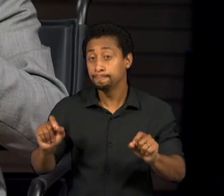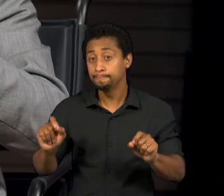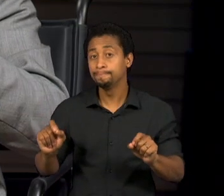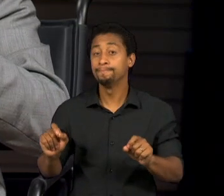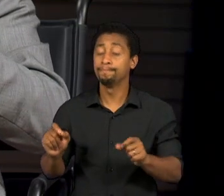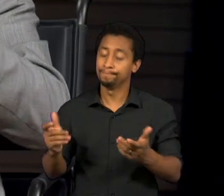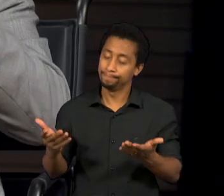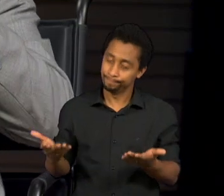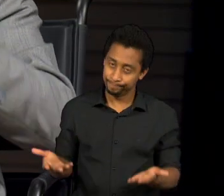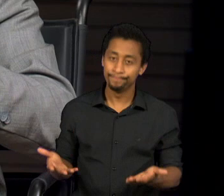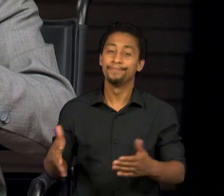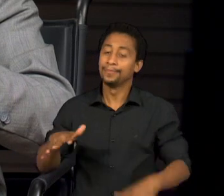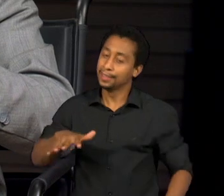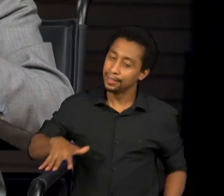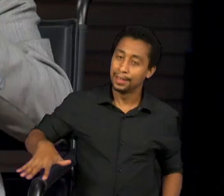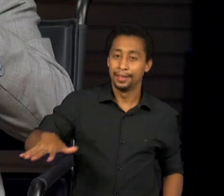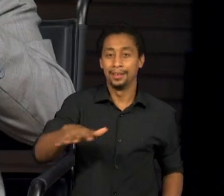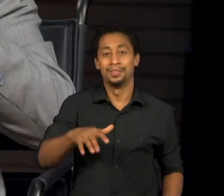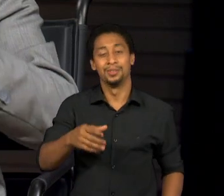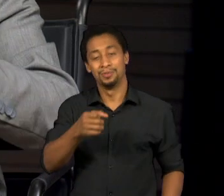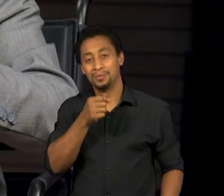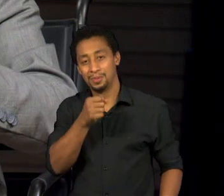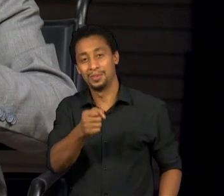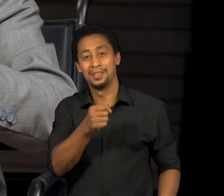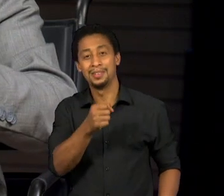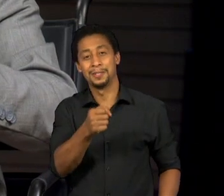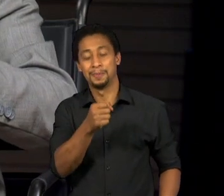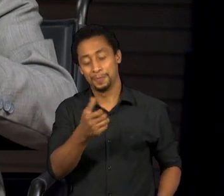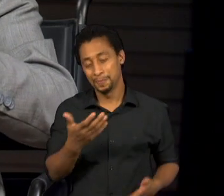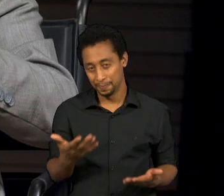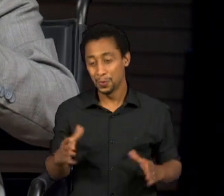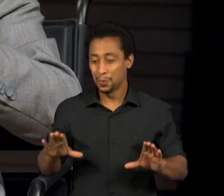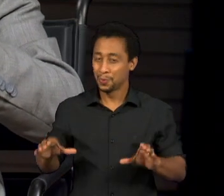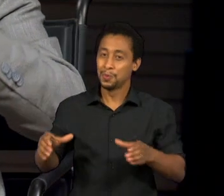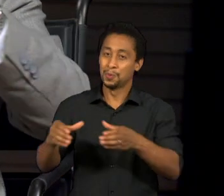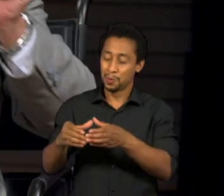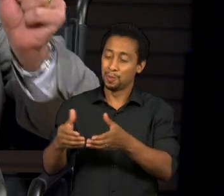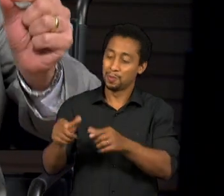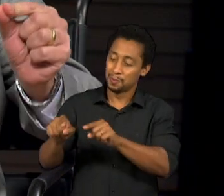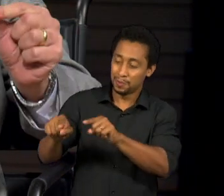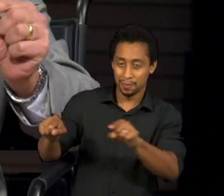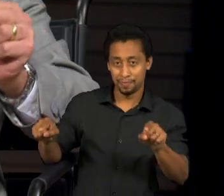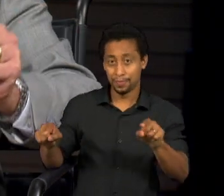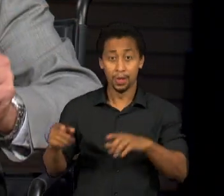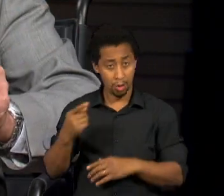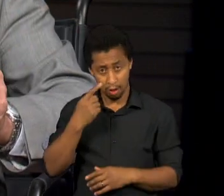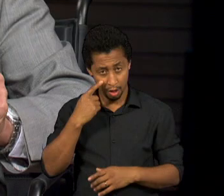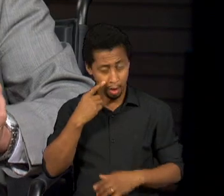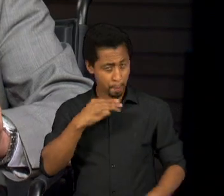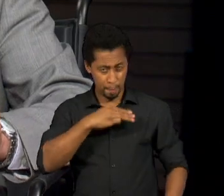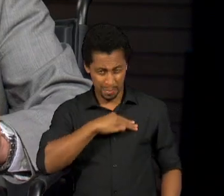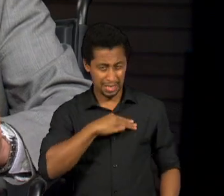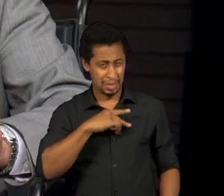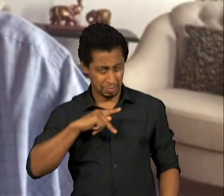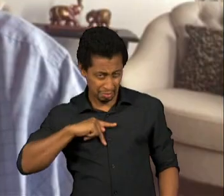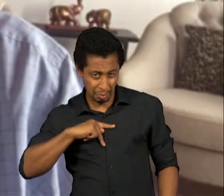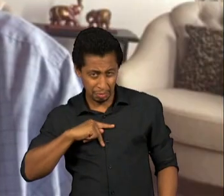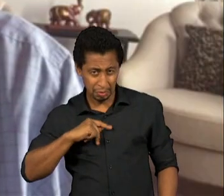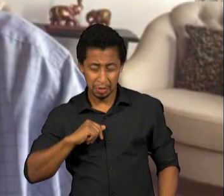isso é a imprensa, é a instituição da imprensa. Não adianta Ministério Público, não